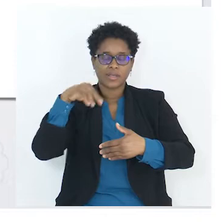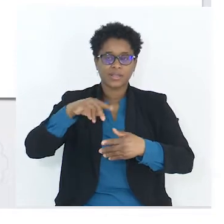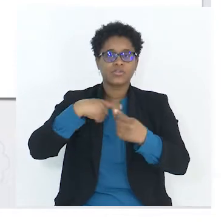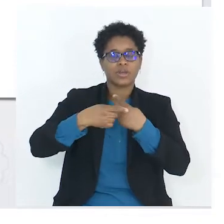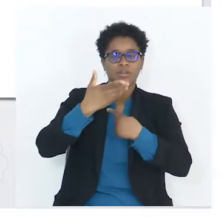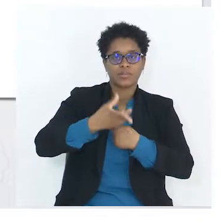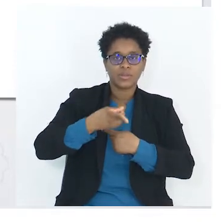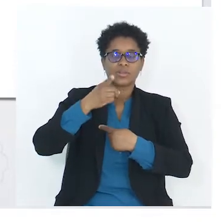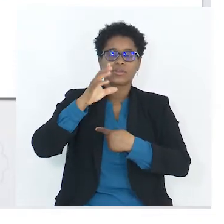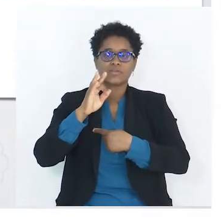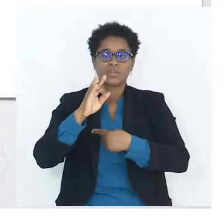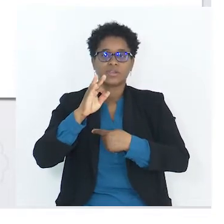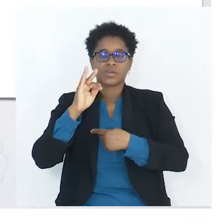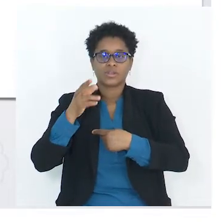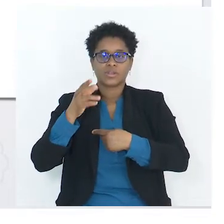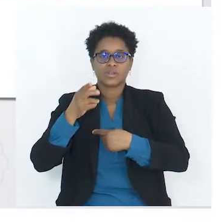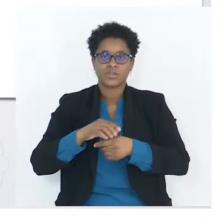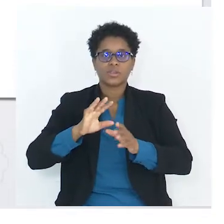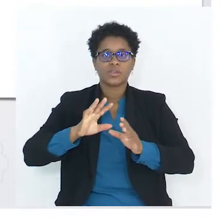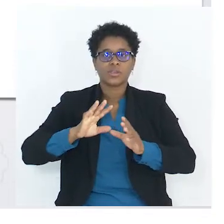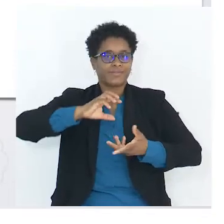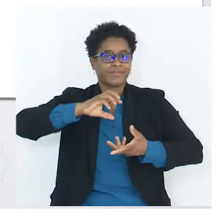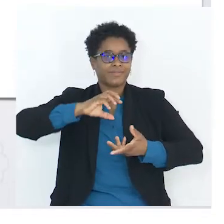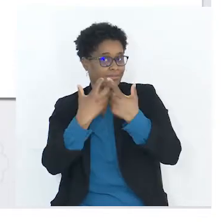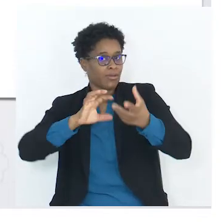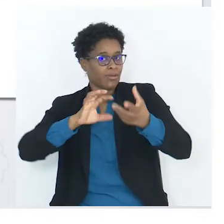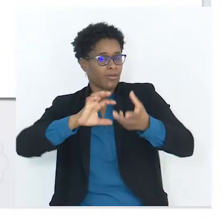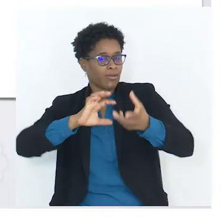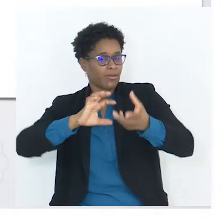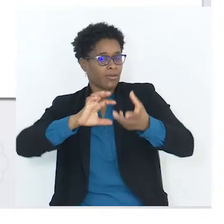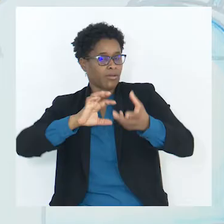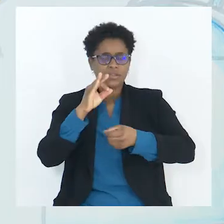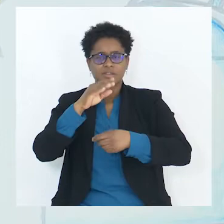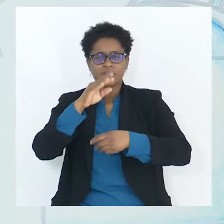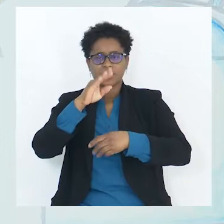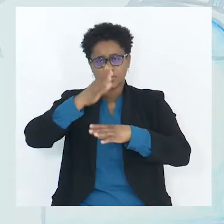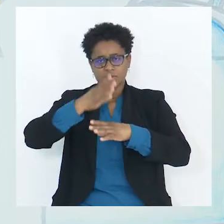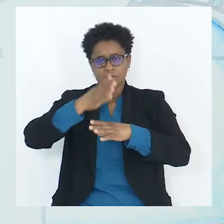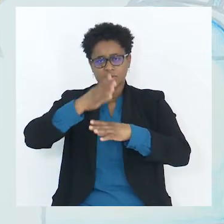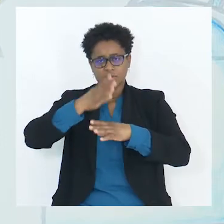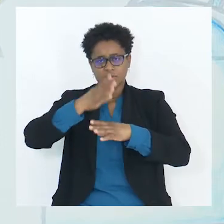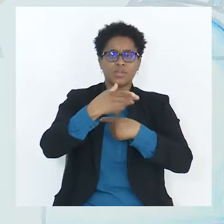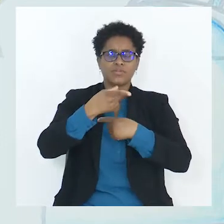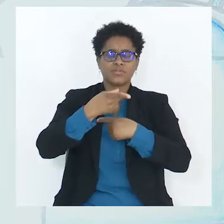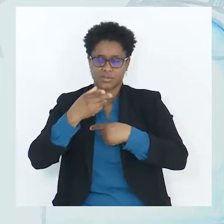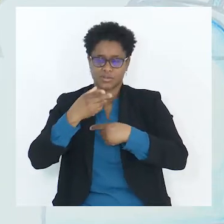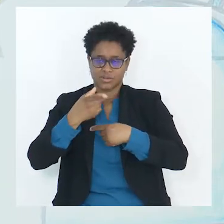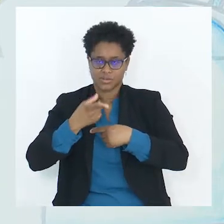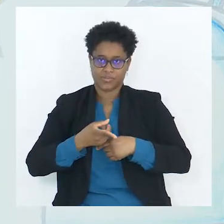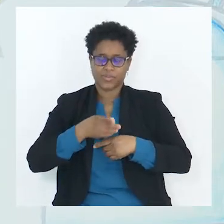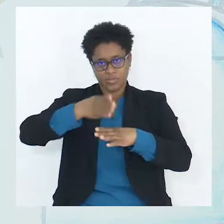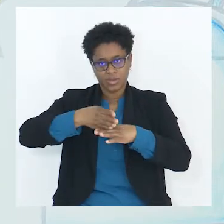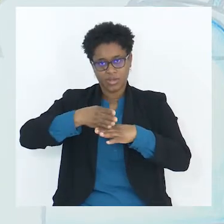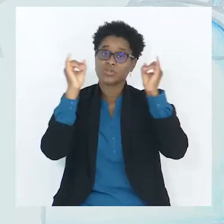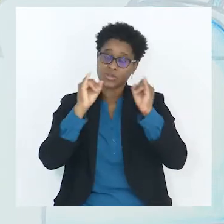Revolução Francesa, que aconteceu no ano 1789. São factos